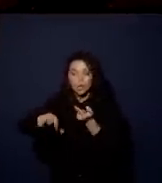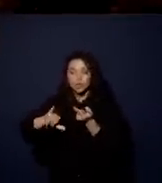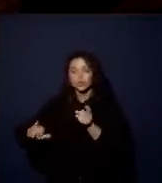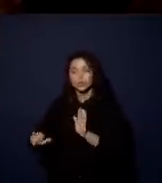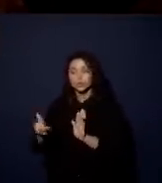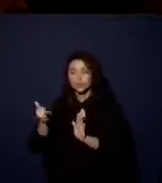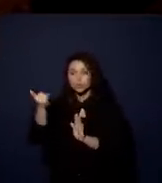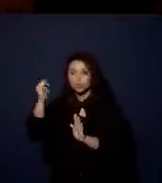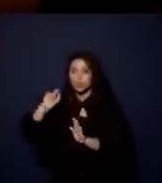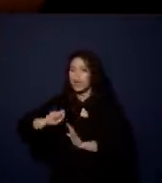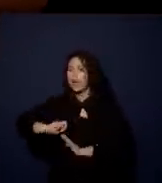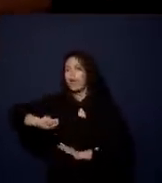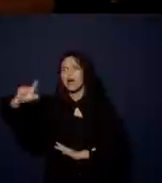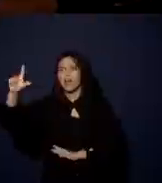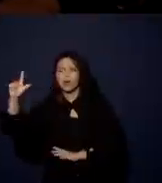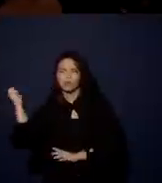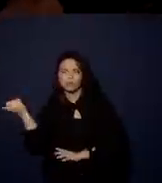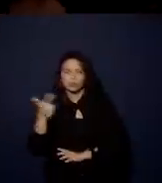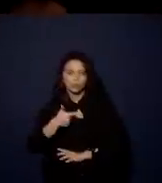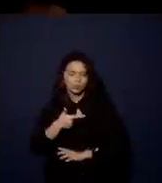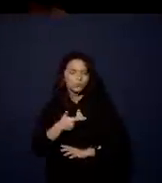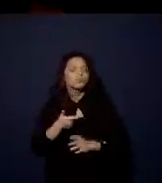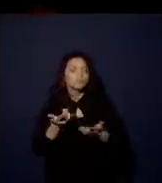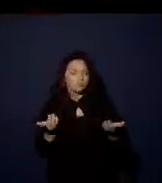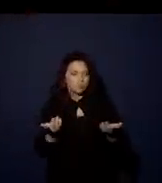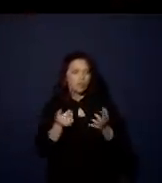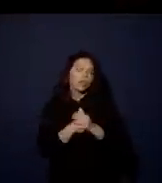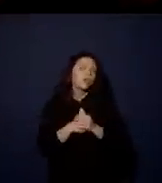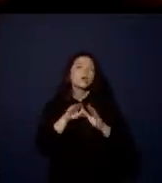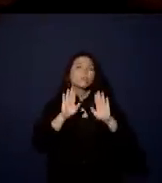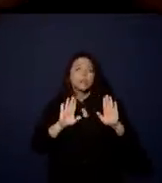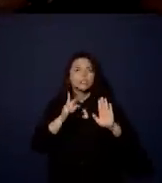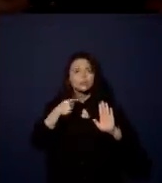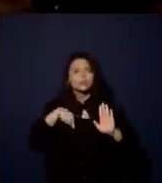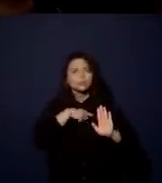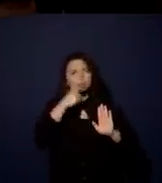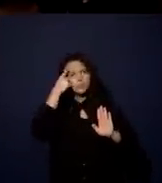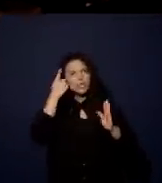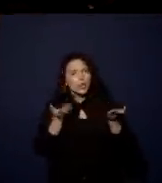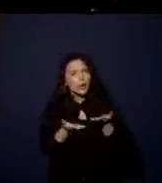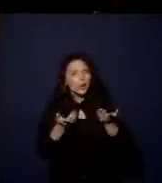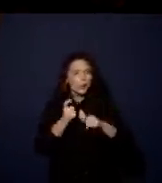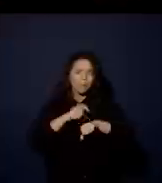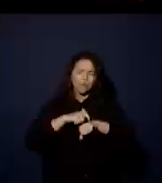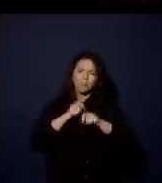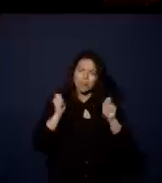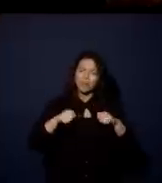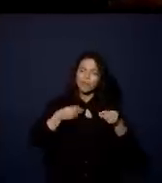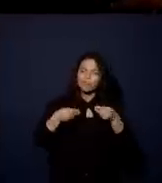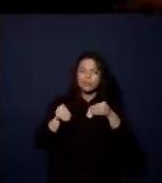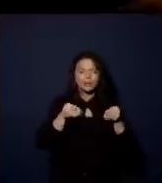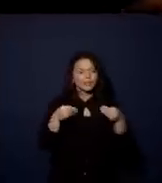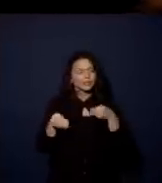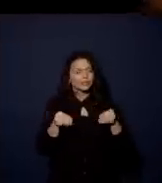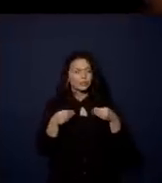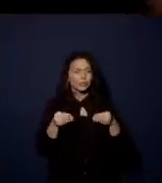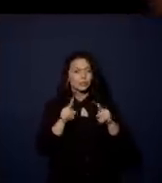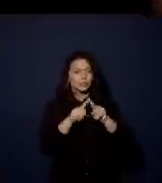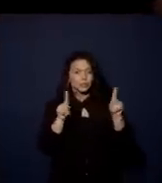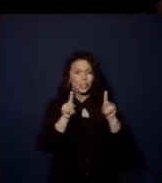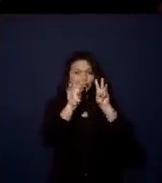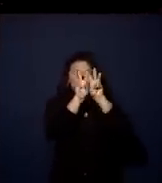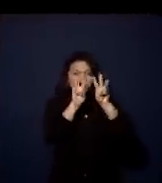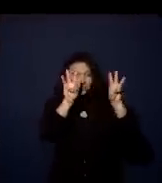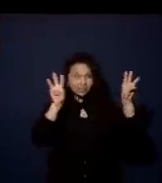de juros mais alto acho que isso era natural que em algum momento né houvesse essa inflexão agora o e-commerce né como eu comentei sempre